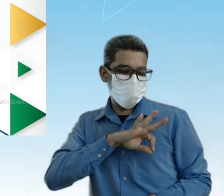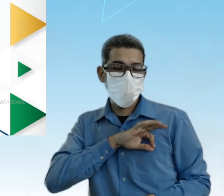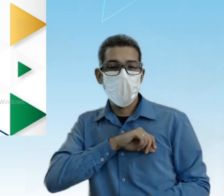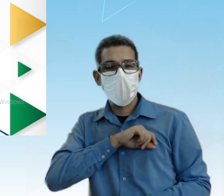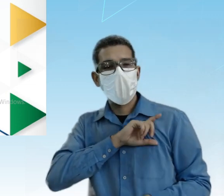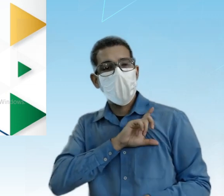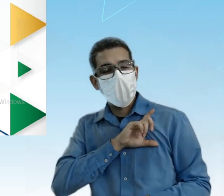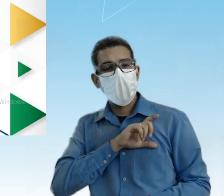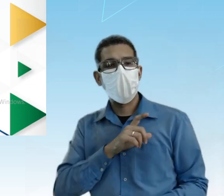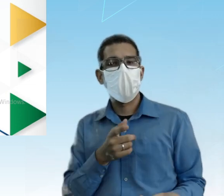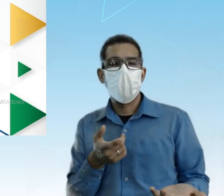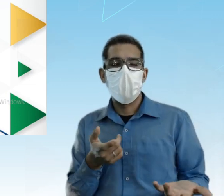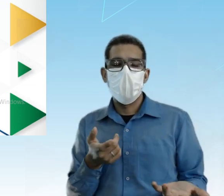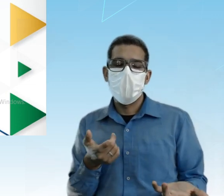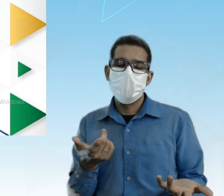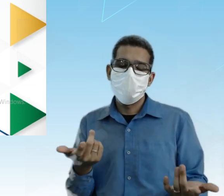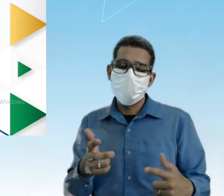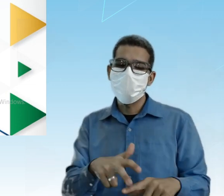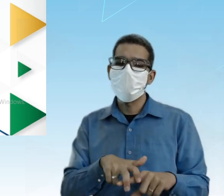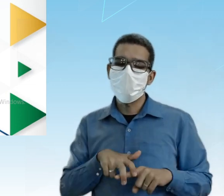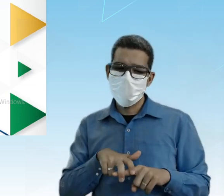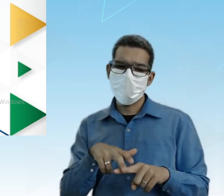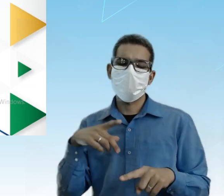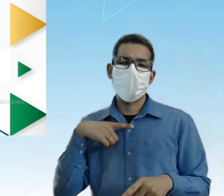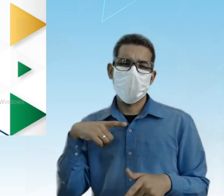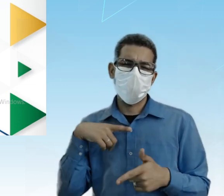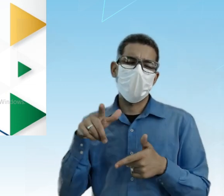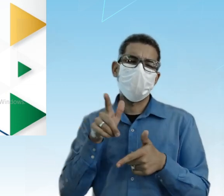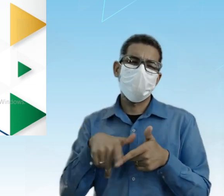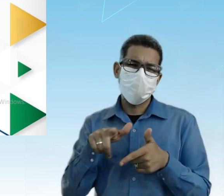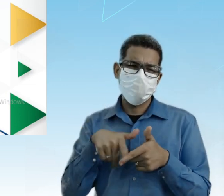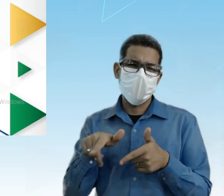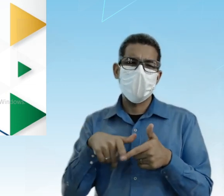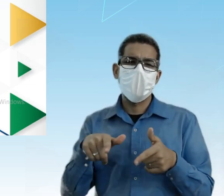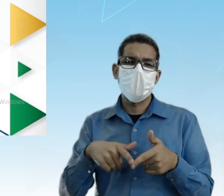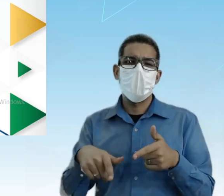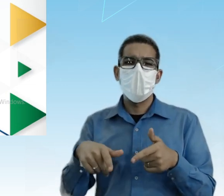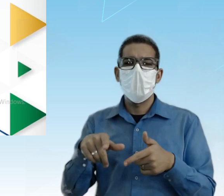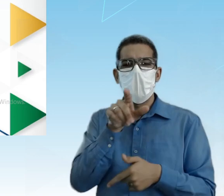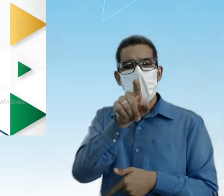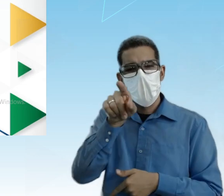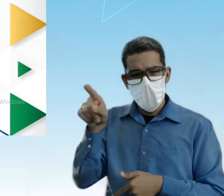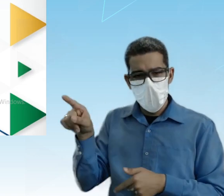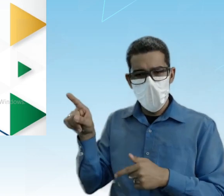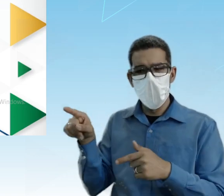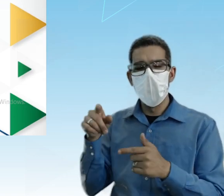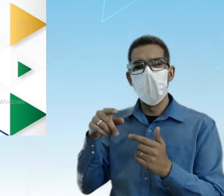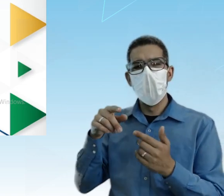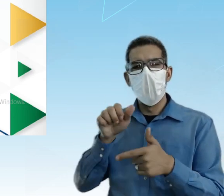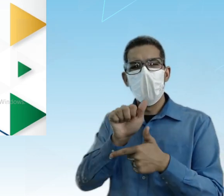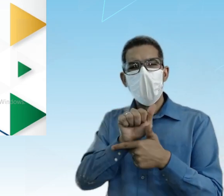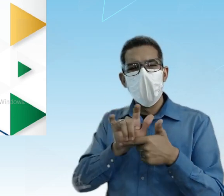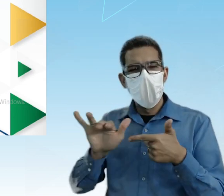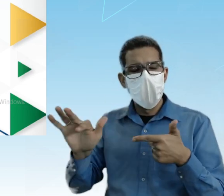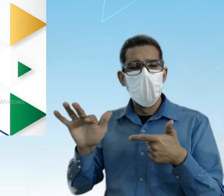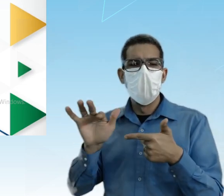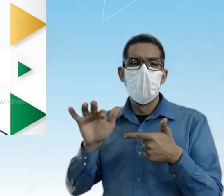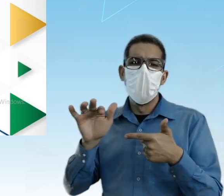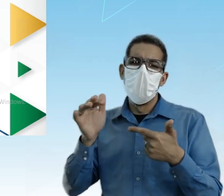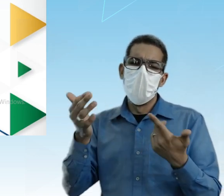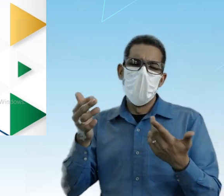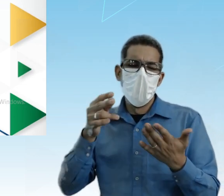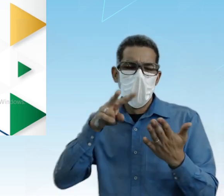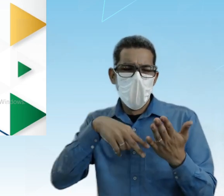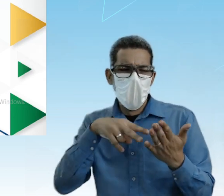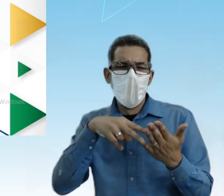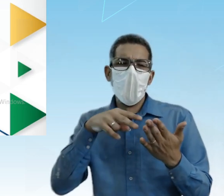salários, mesmo assim, ainda está uma defasagem com aqueles analfabetos ou